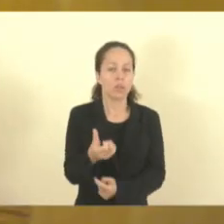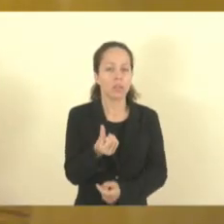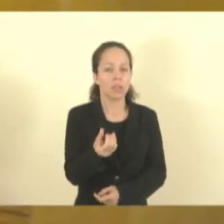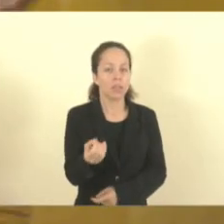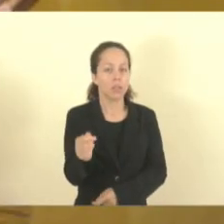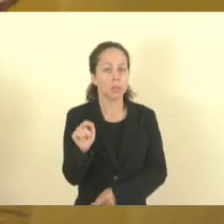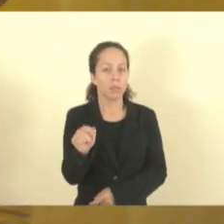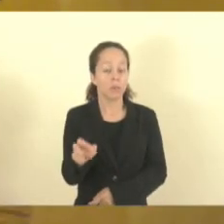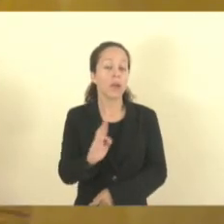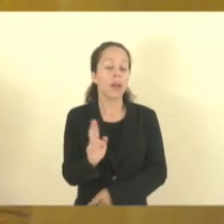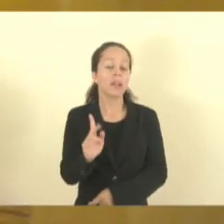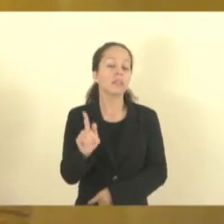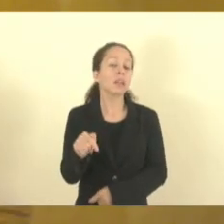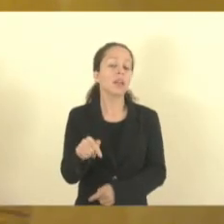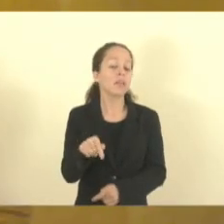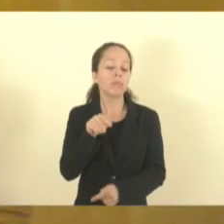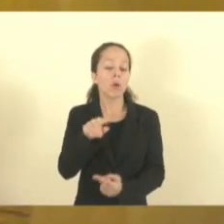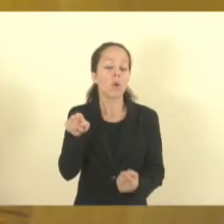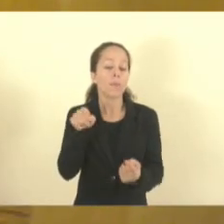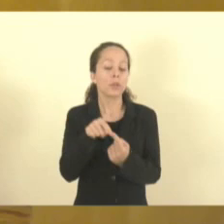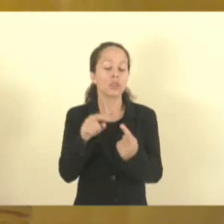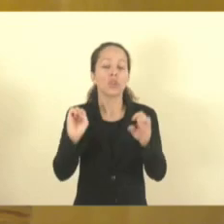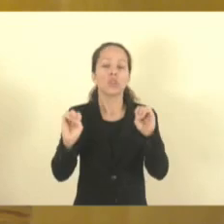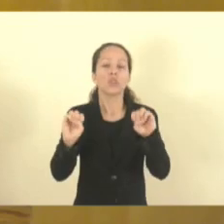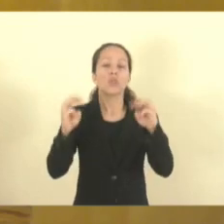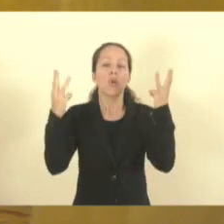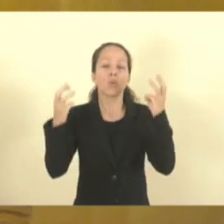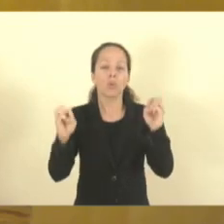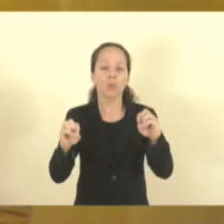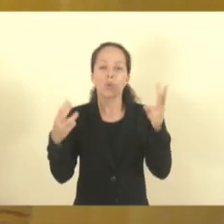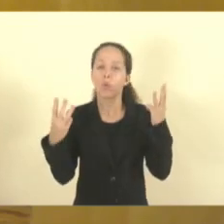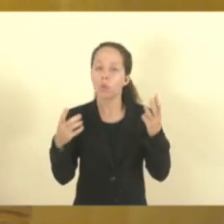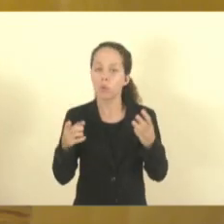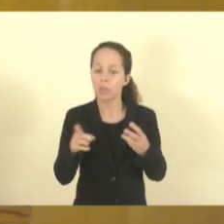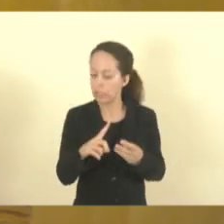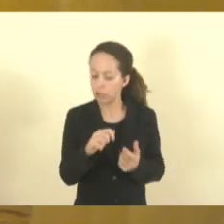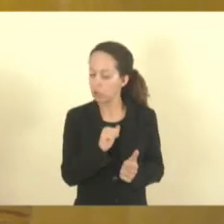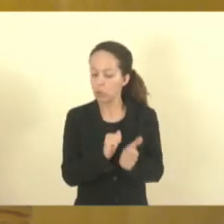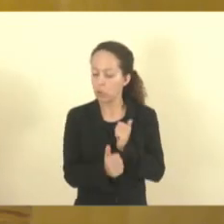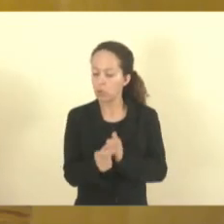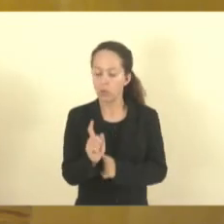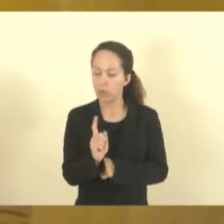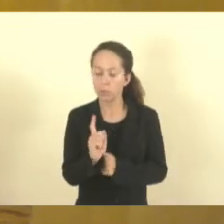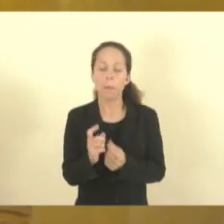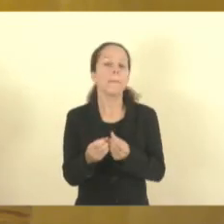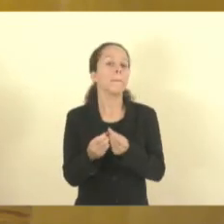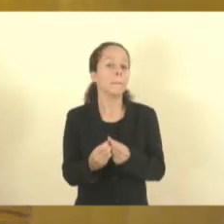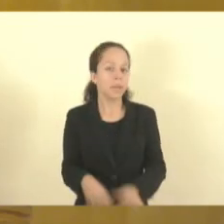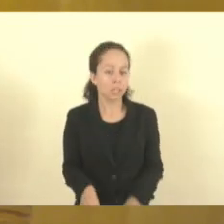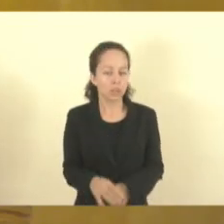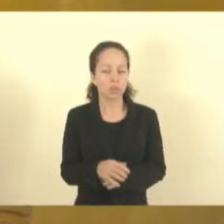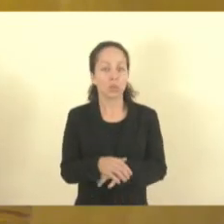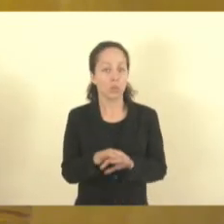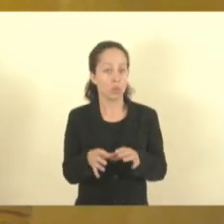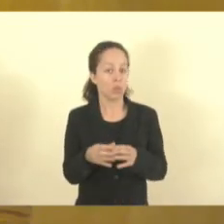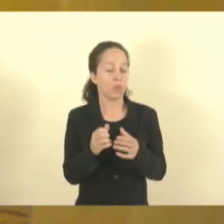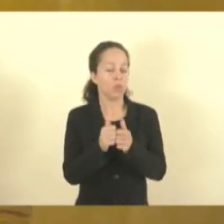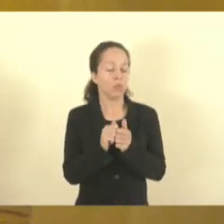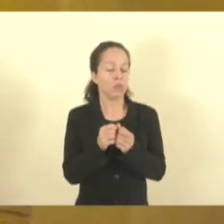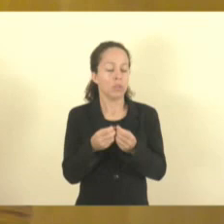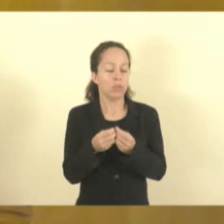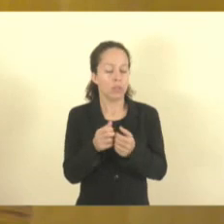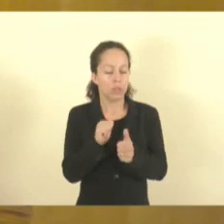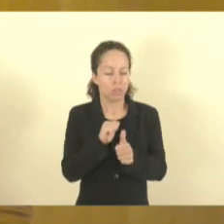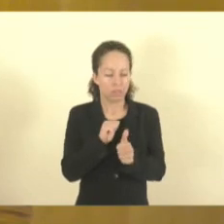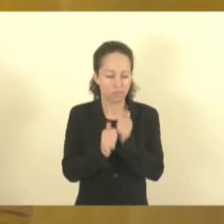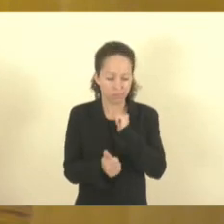fazer shows, prejudicando as atividades desportistas, prejudicando o time da Desportiva Ferroviária, que tem uma